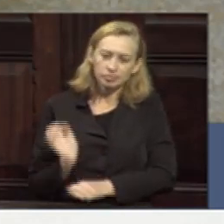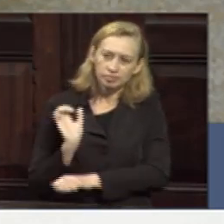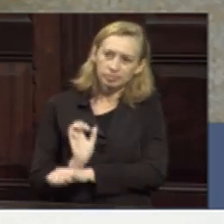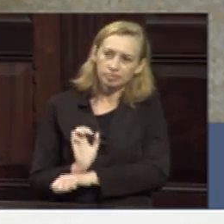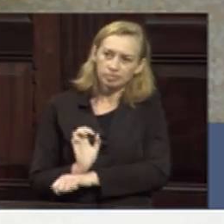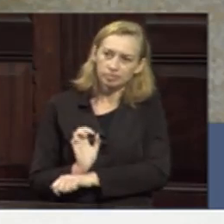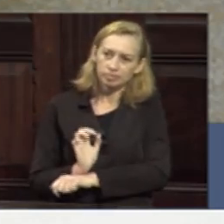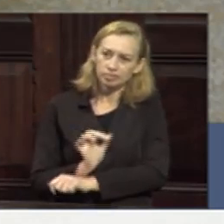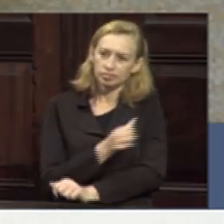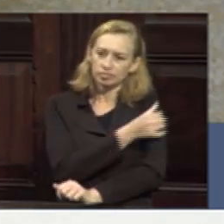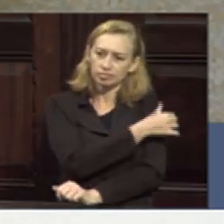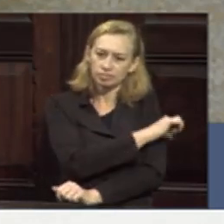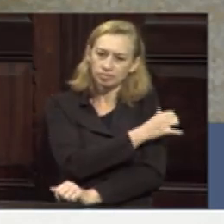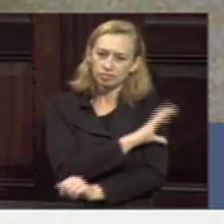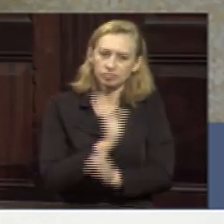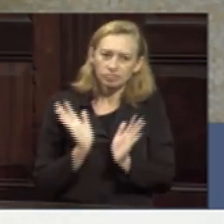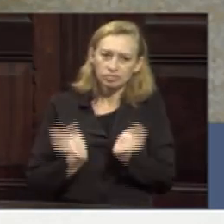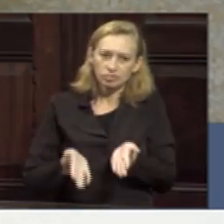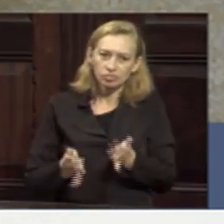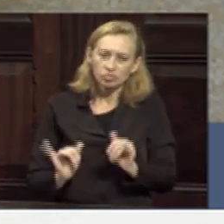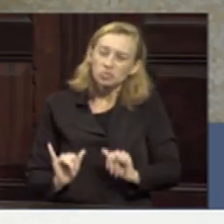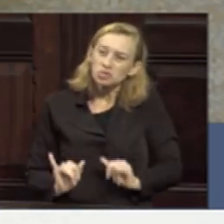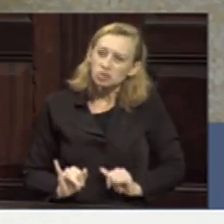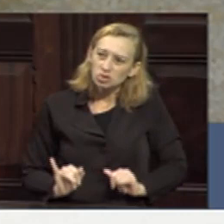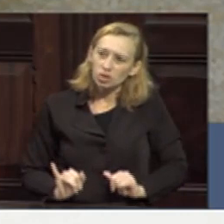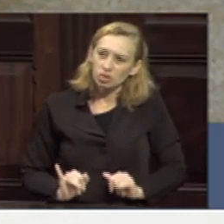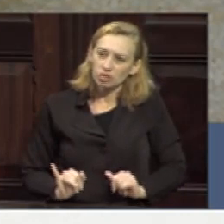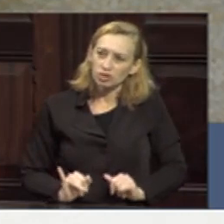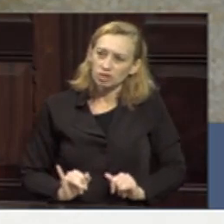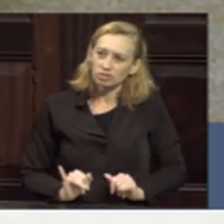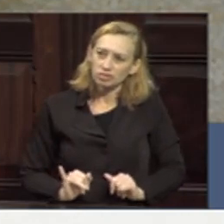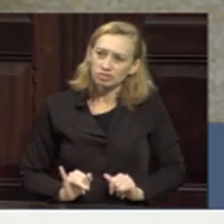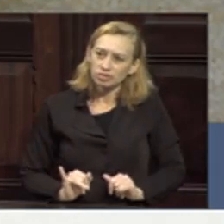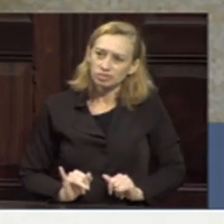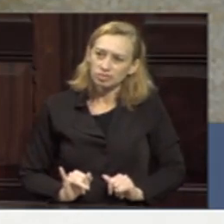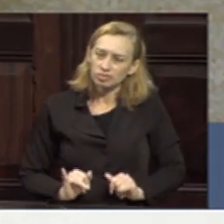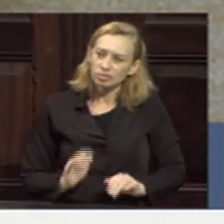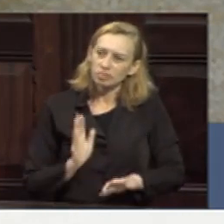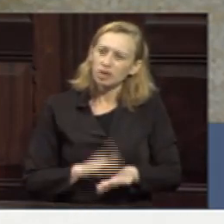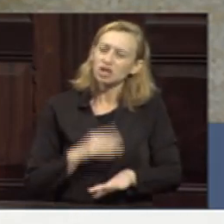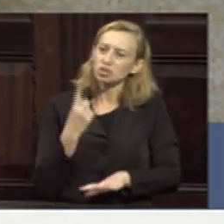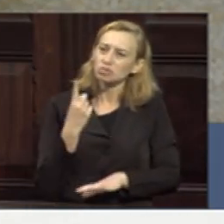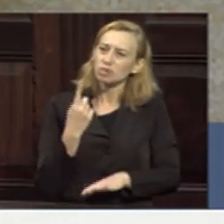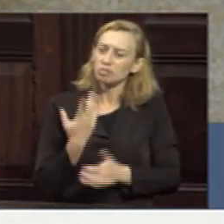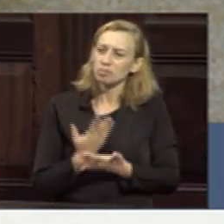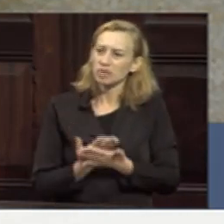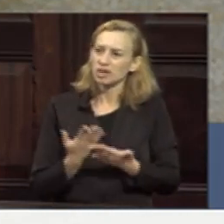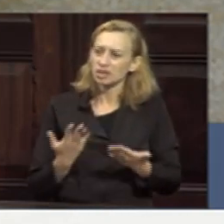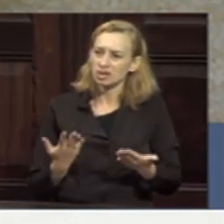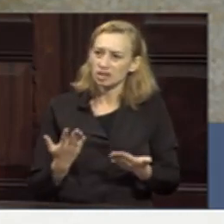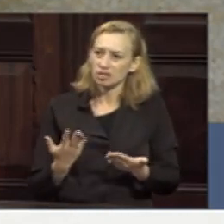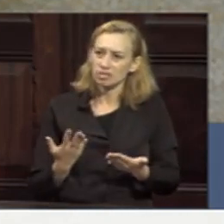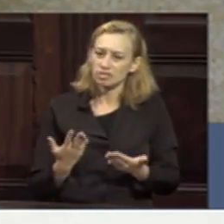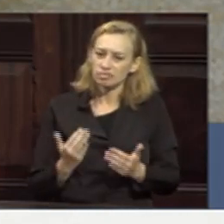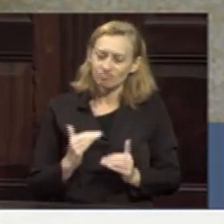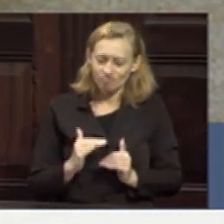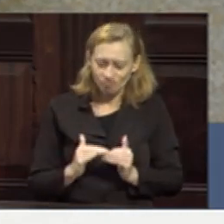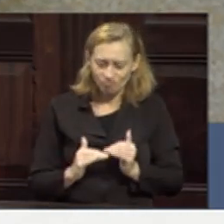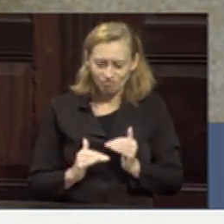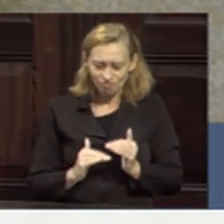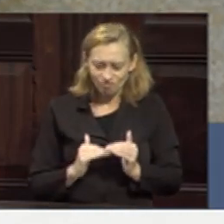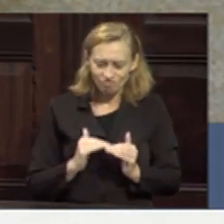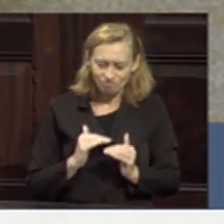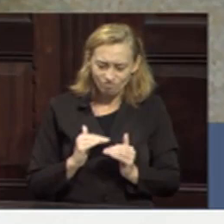hoje sofre mais uma grande perda, mas num processo em que nós temos visto